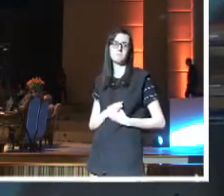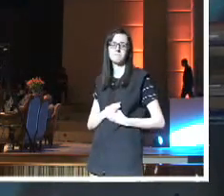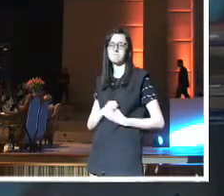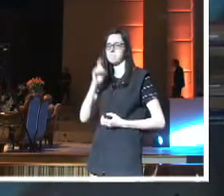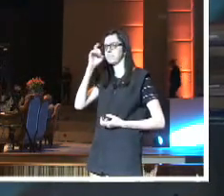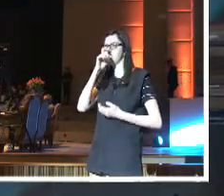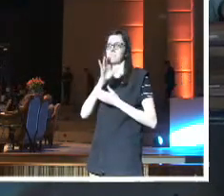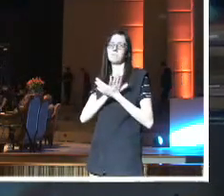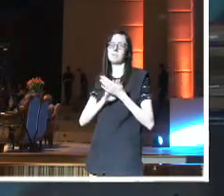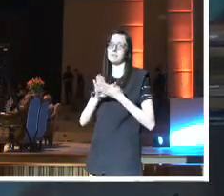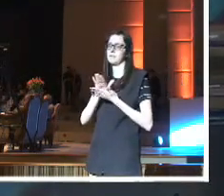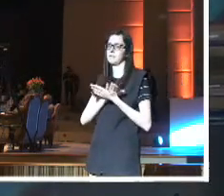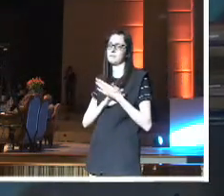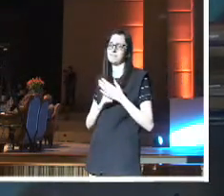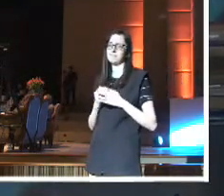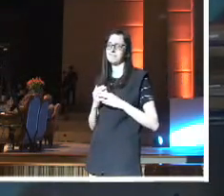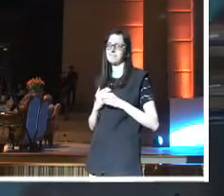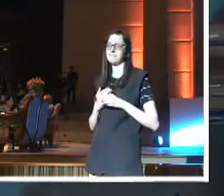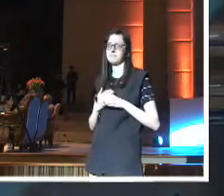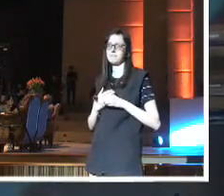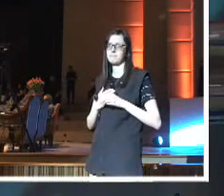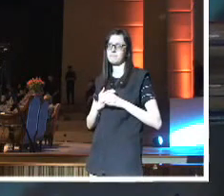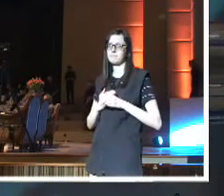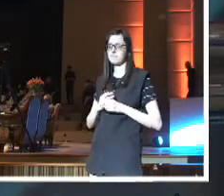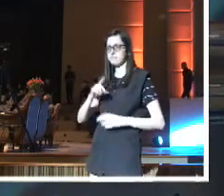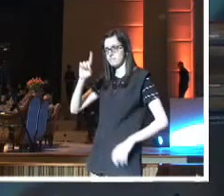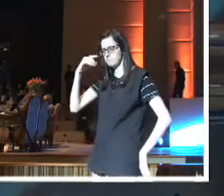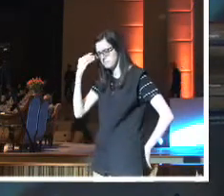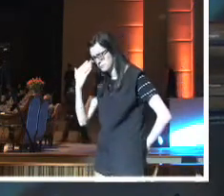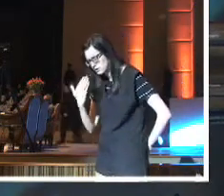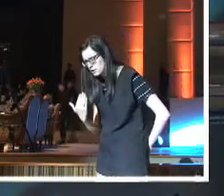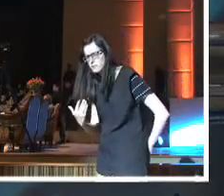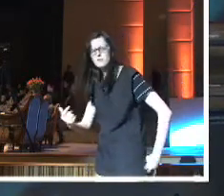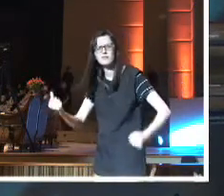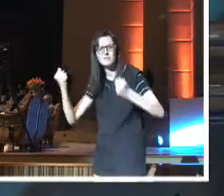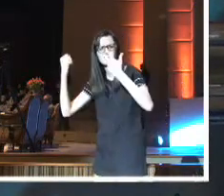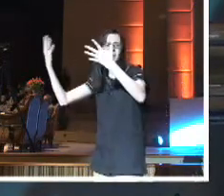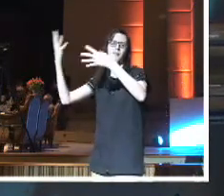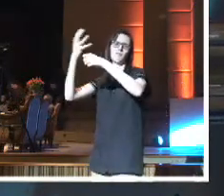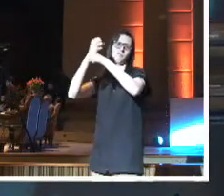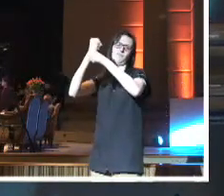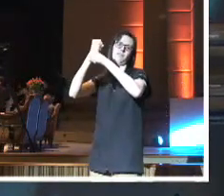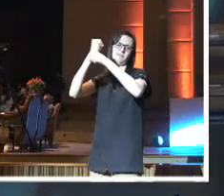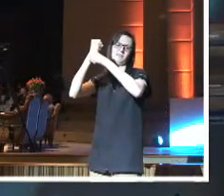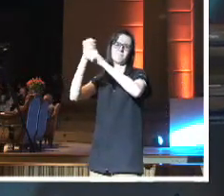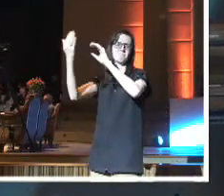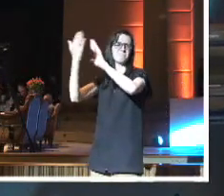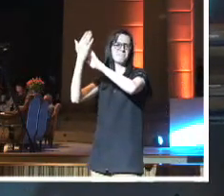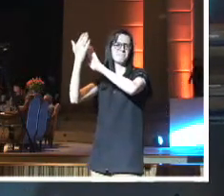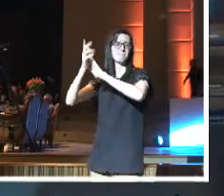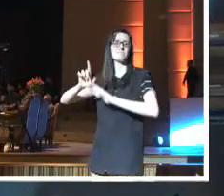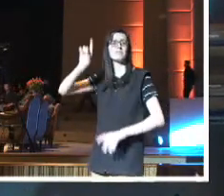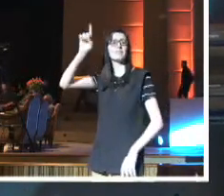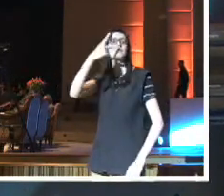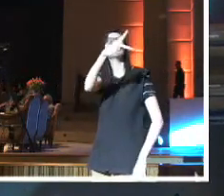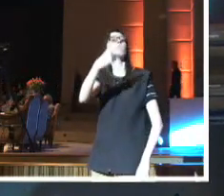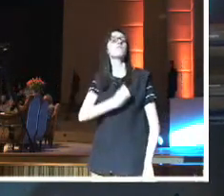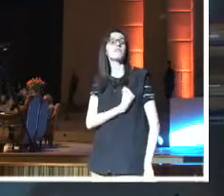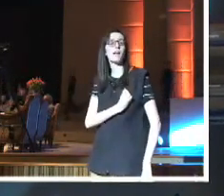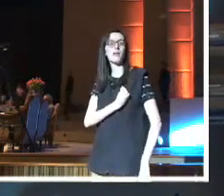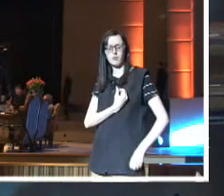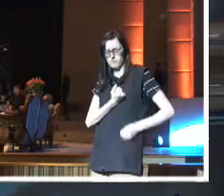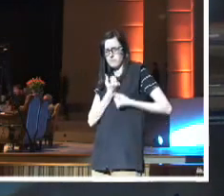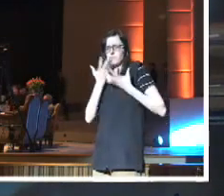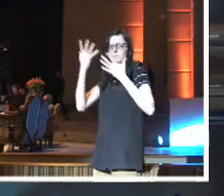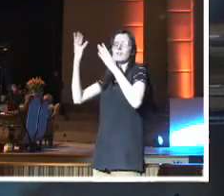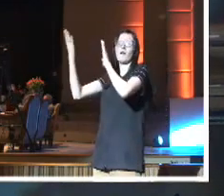não mente. Ele é digno da confiança. E a louvar a Deus com a tua vida. E